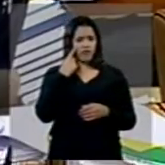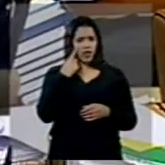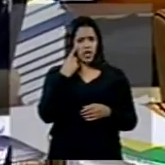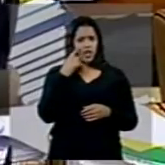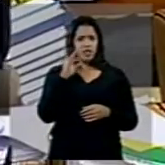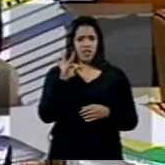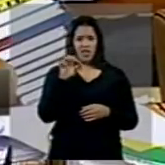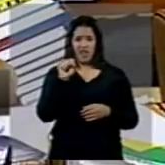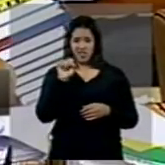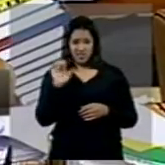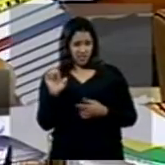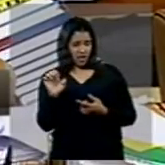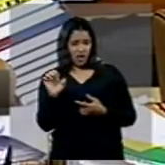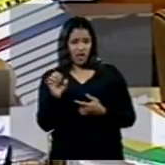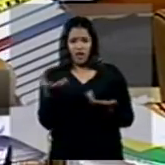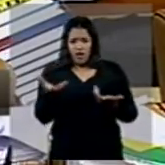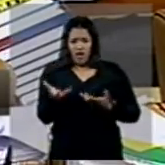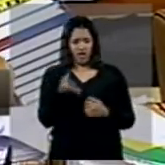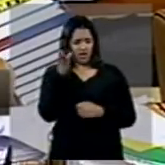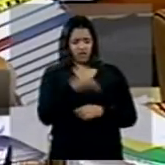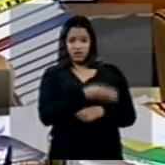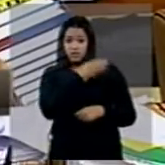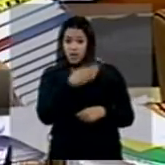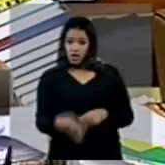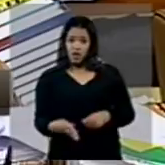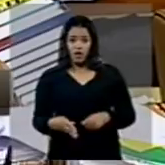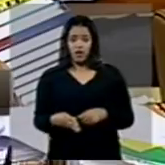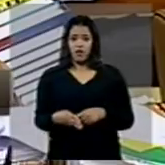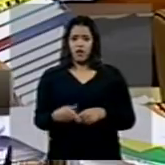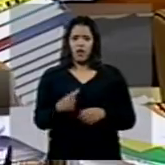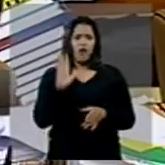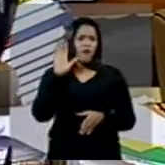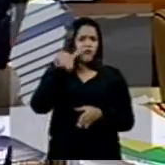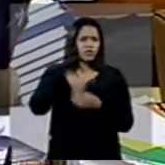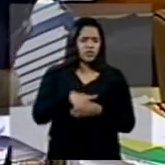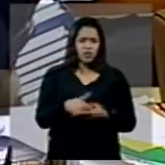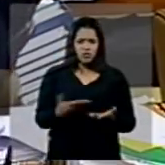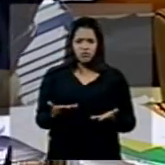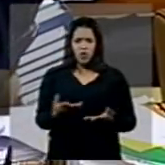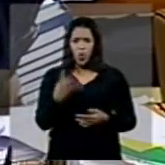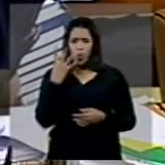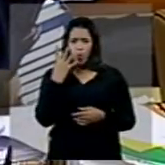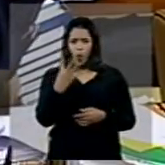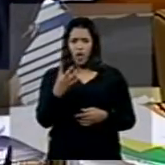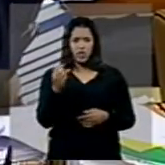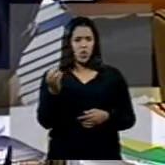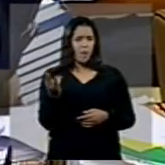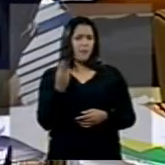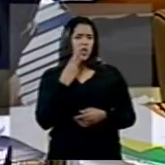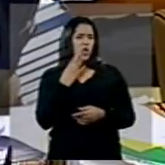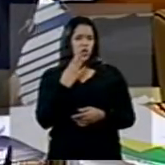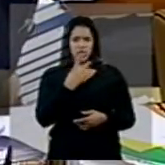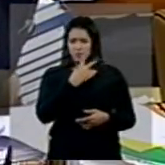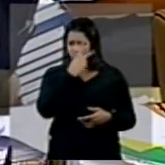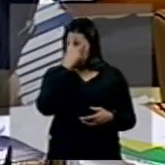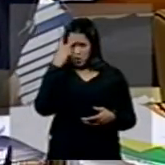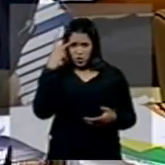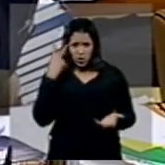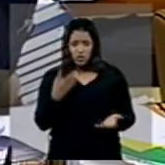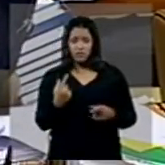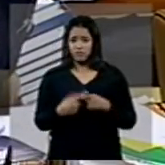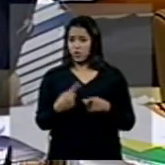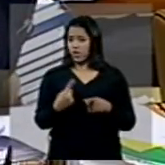Tribunal Superior Eleitoral do certame, cerca de 4 milhões de eleitores, porque